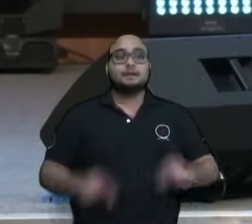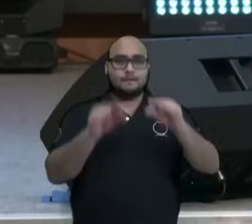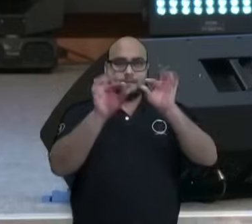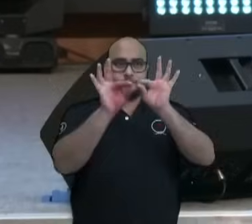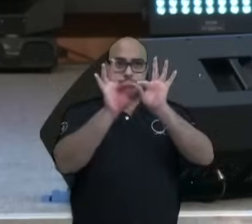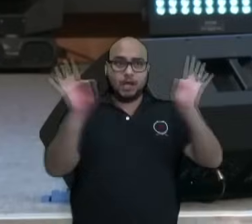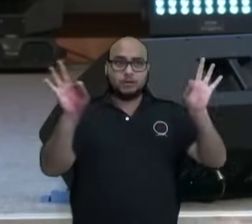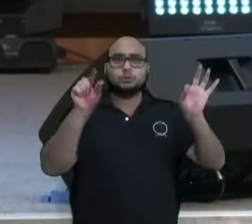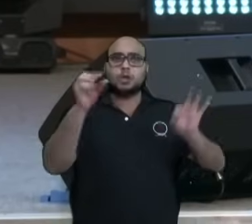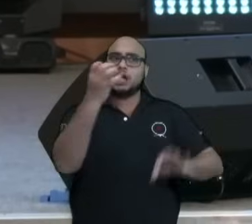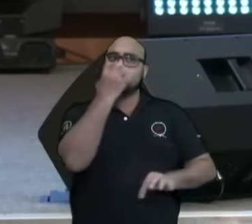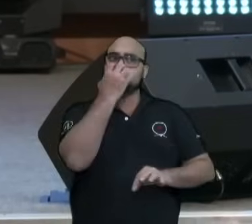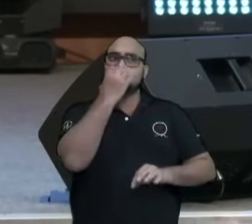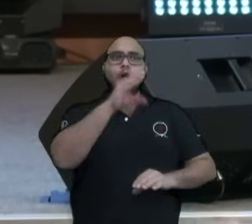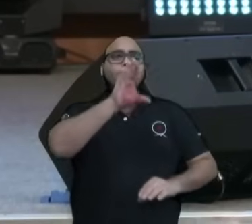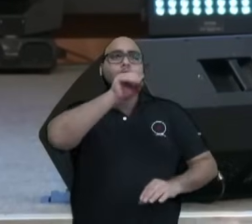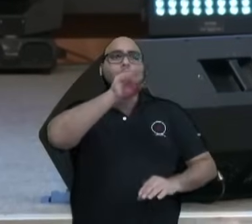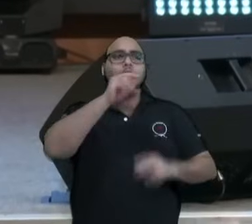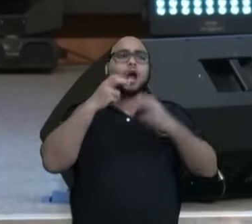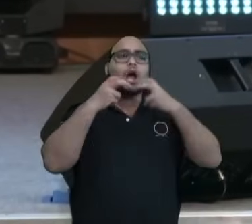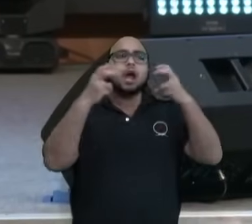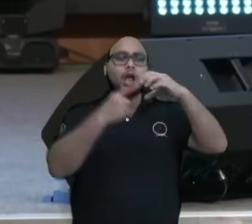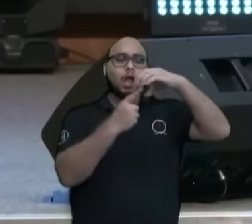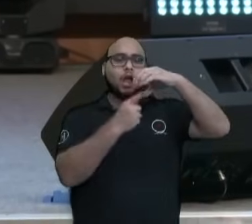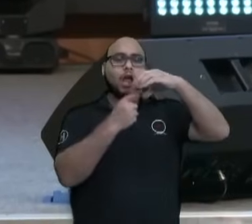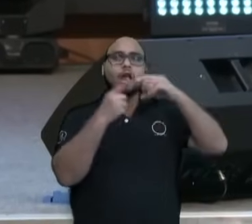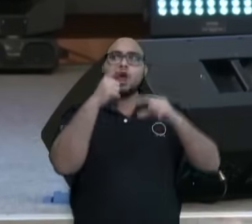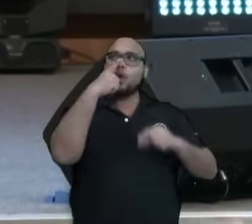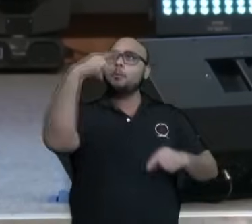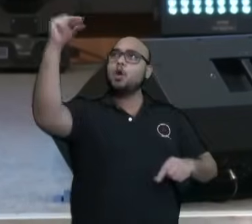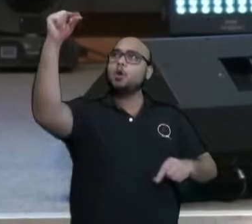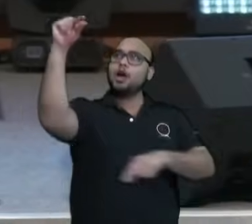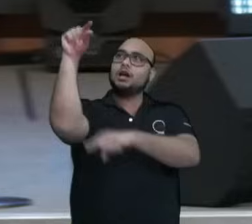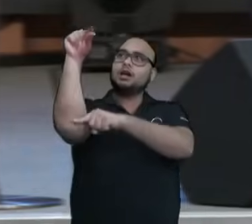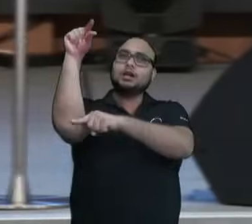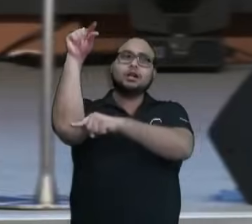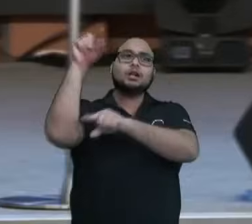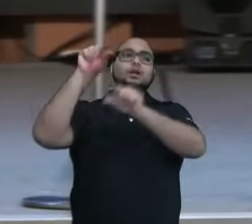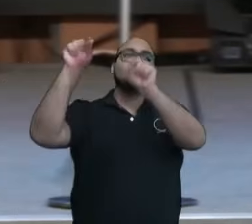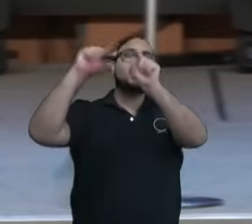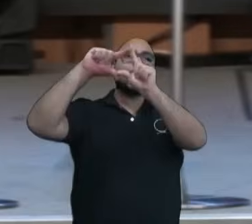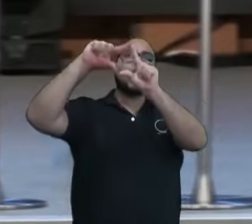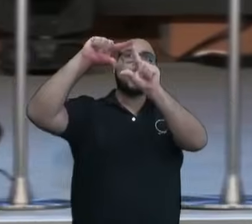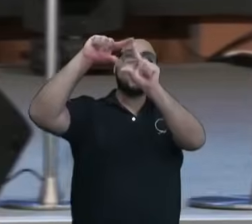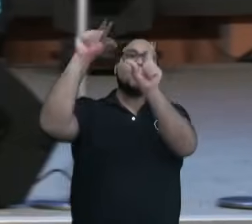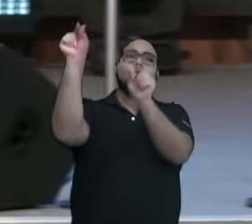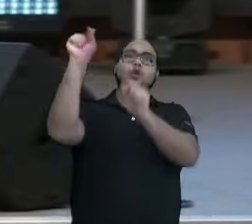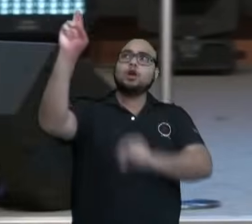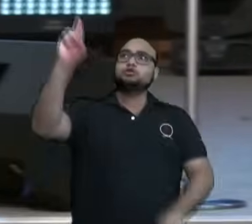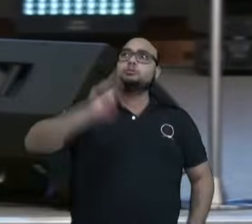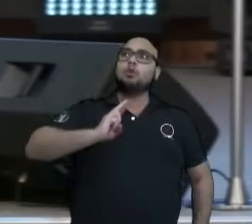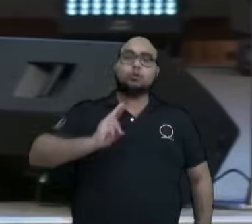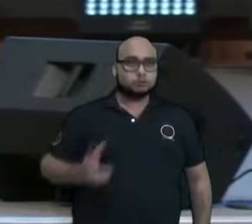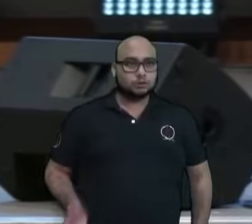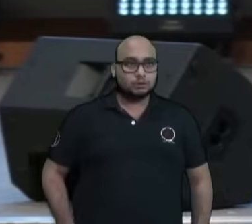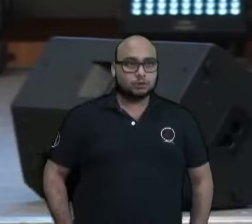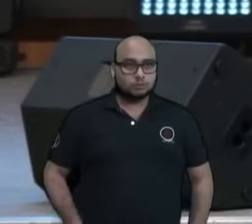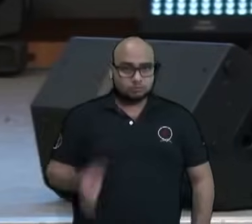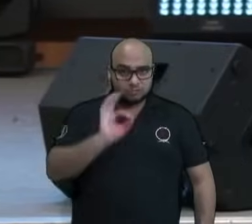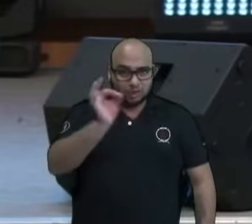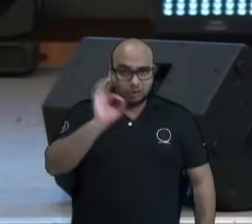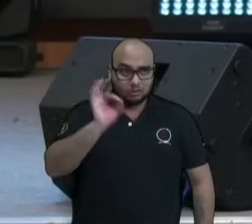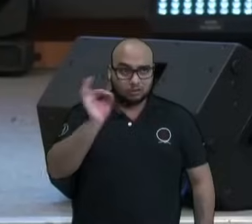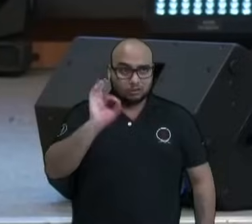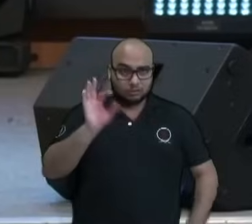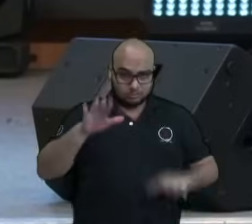porque tem um pitbull latindo lá embaixo esse ditado é o que eu faço de vez